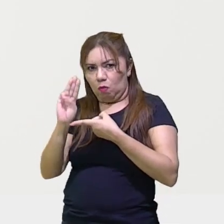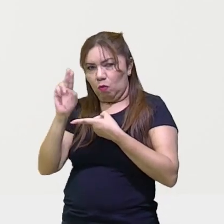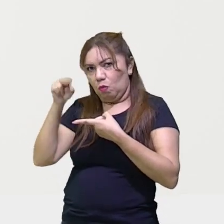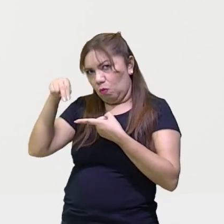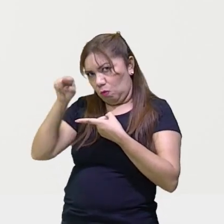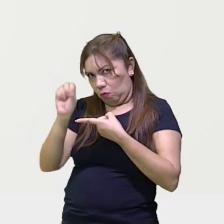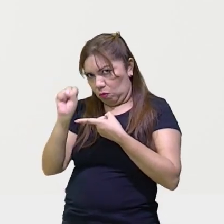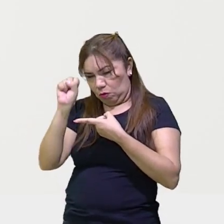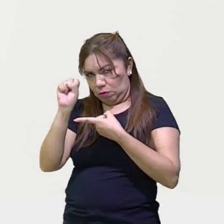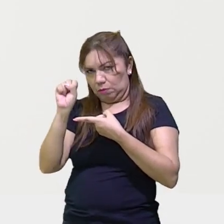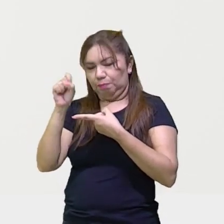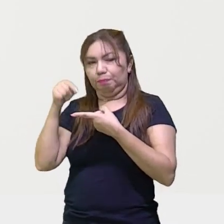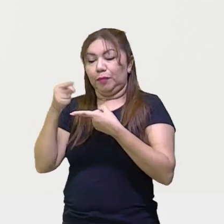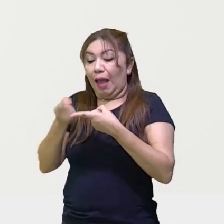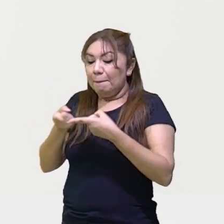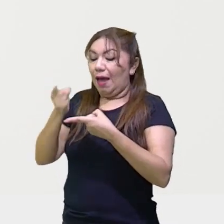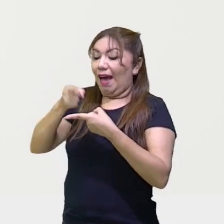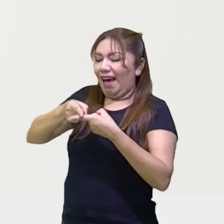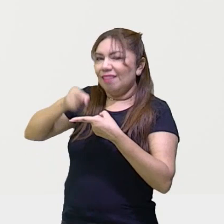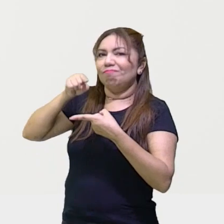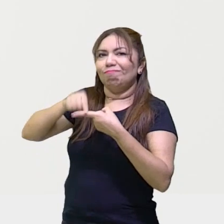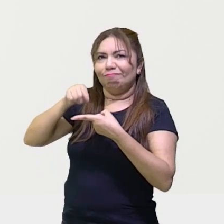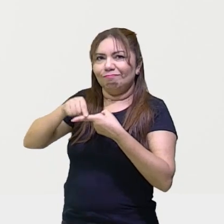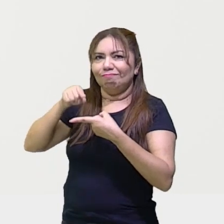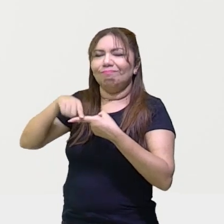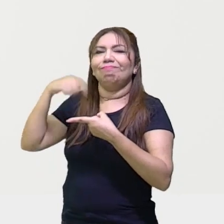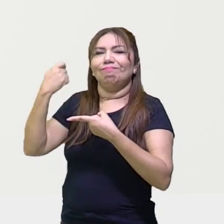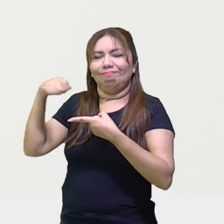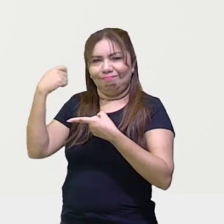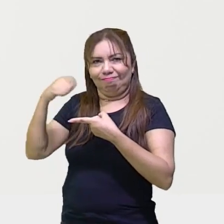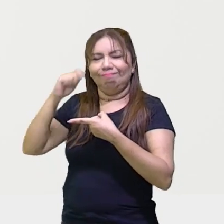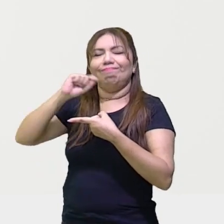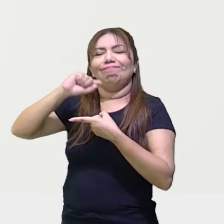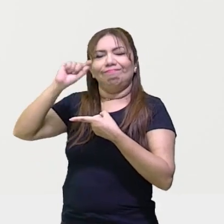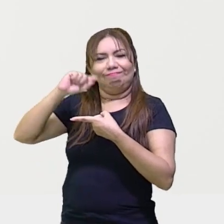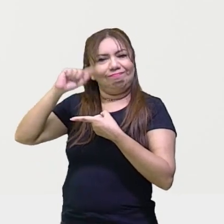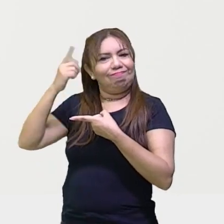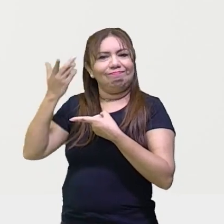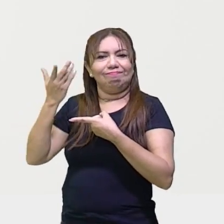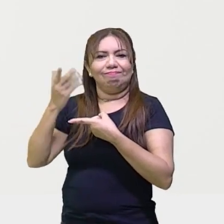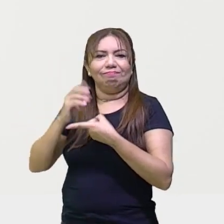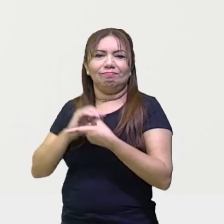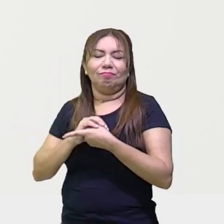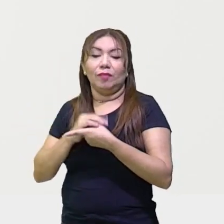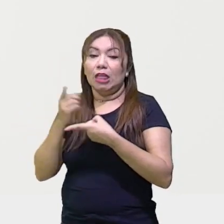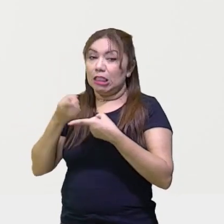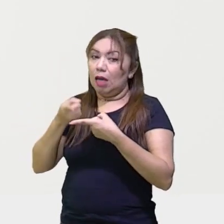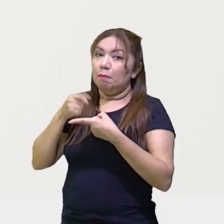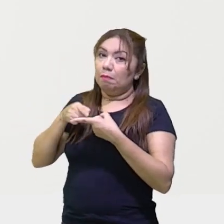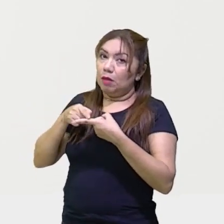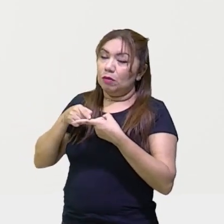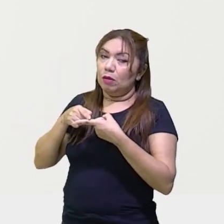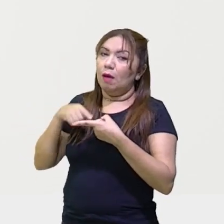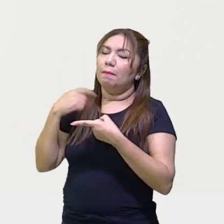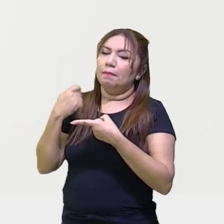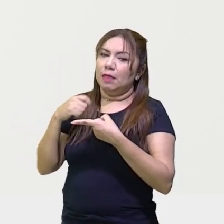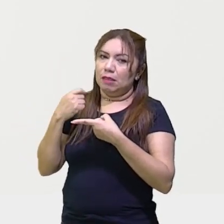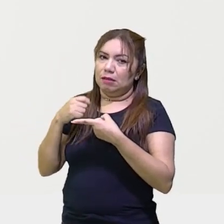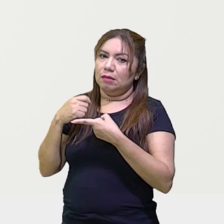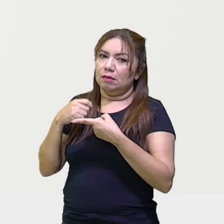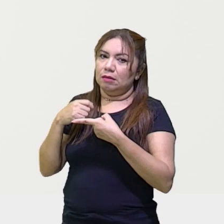Não. Eu tenho a última e a penúltima. Ela é a penúltima. Se ela é a penúltima, eu estou falando